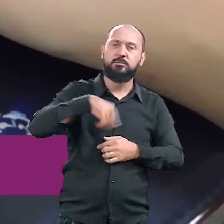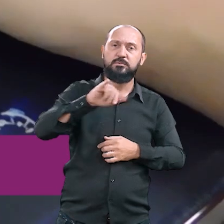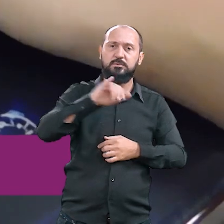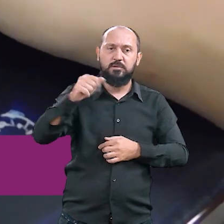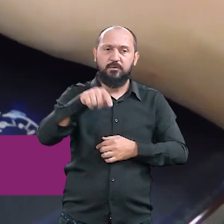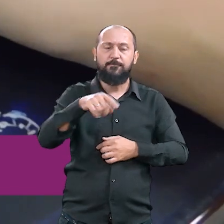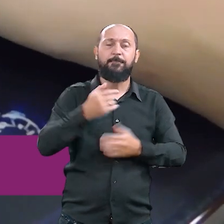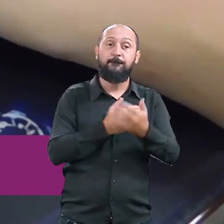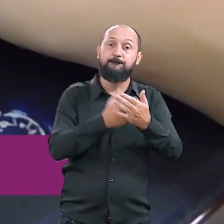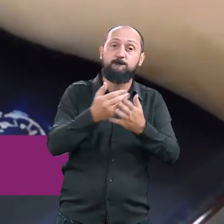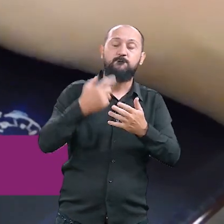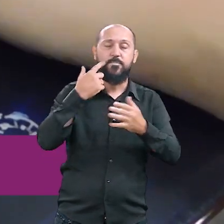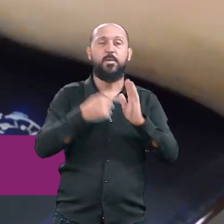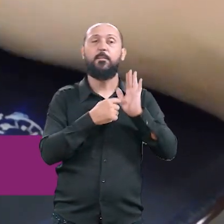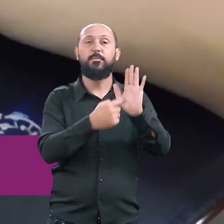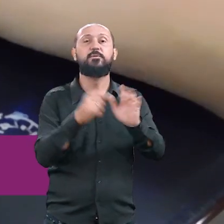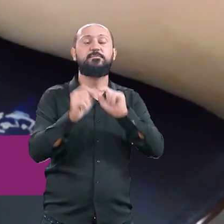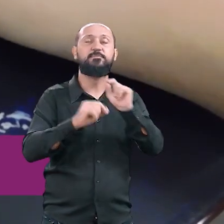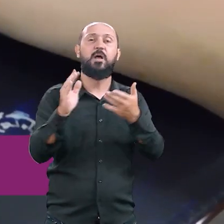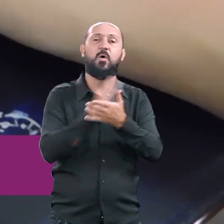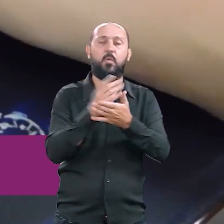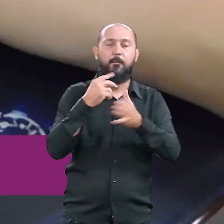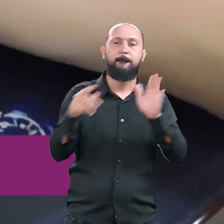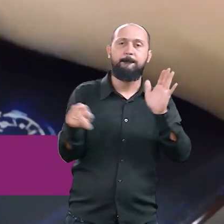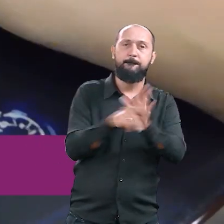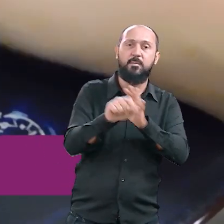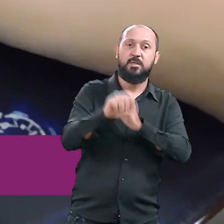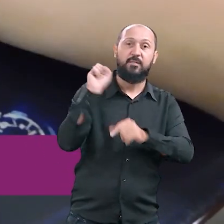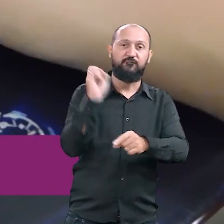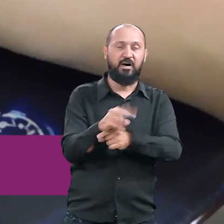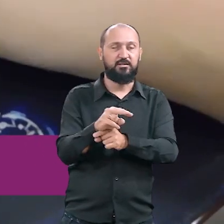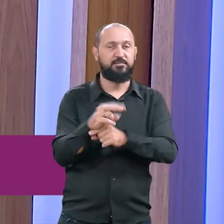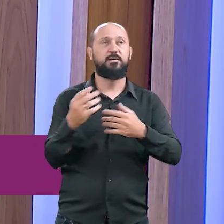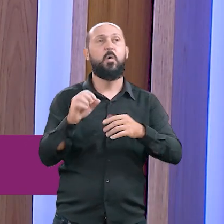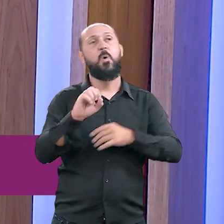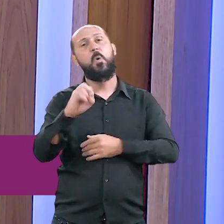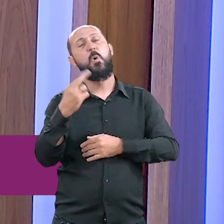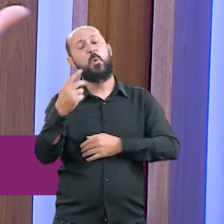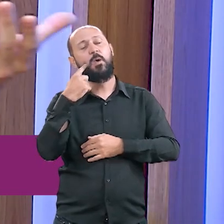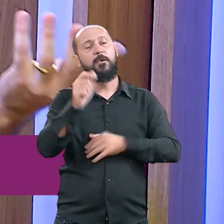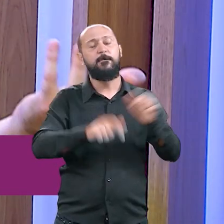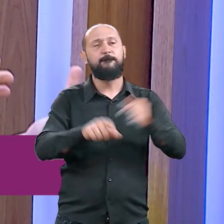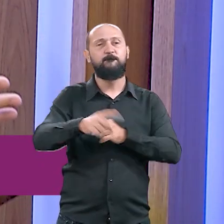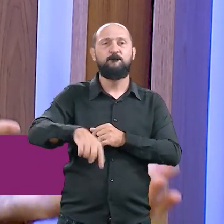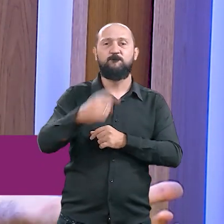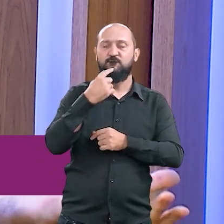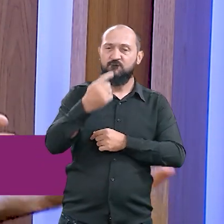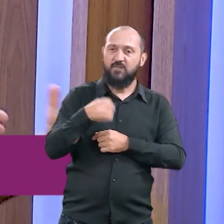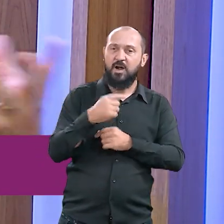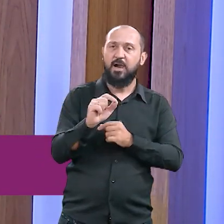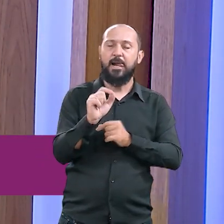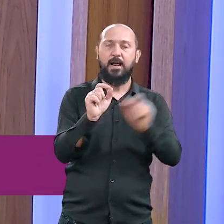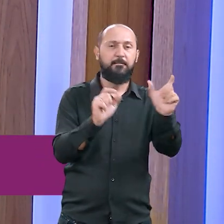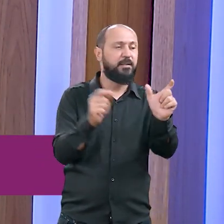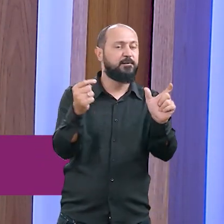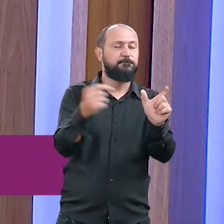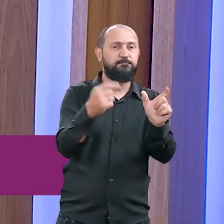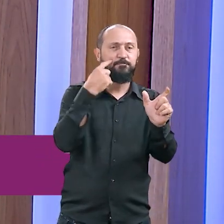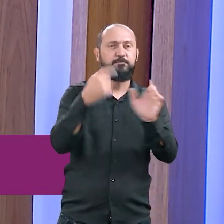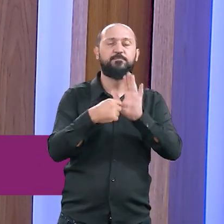a sua produtividade, você está jogando contra a sua empregabilidade. Então, com certeza, as empresas estão vendo valor